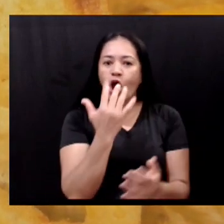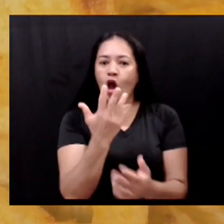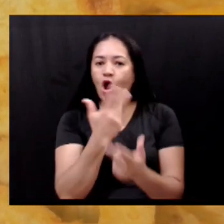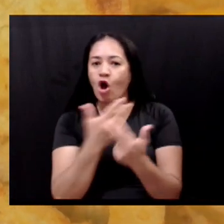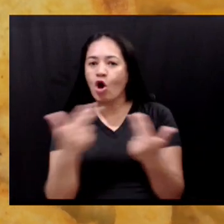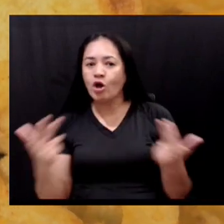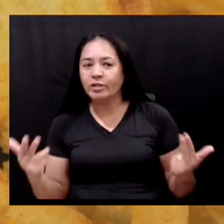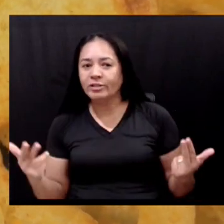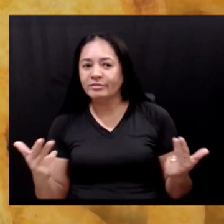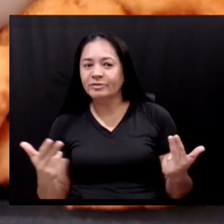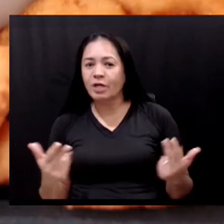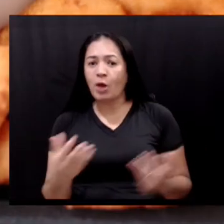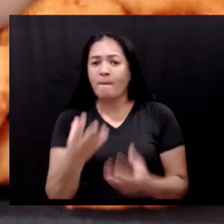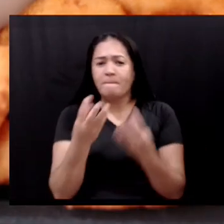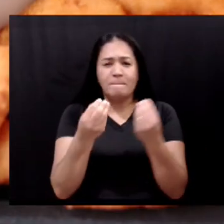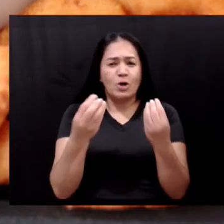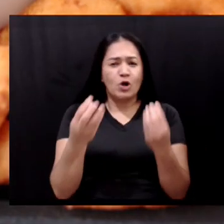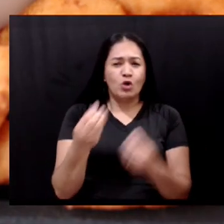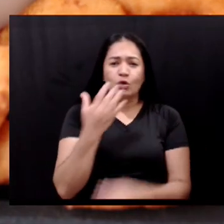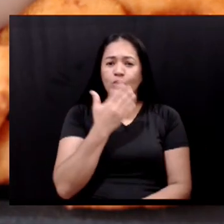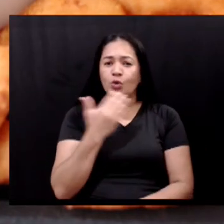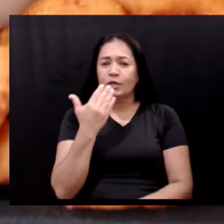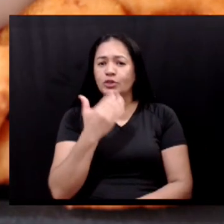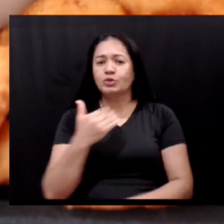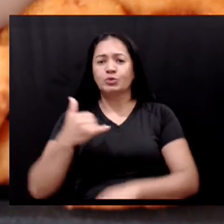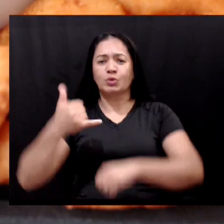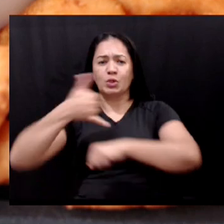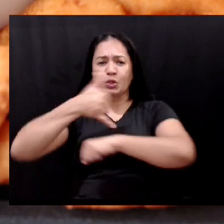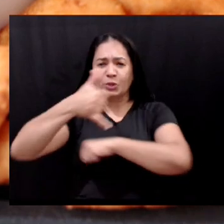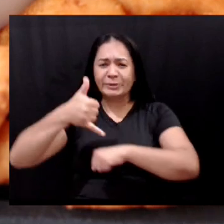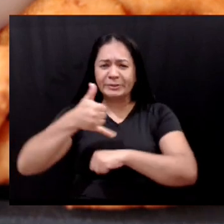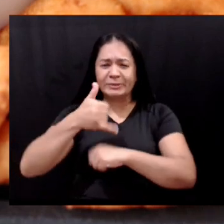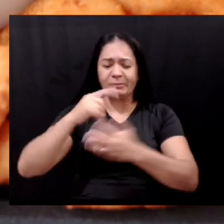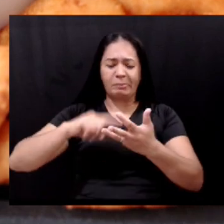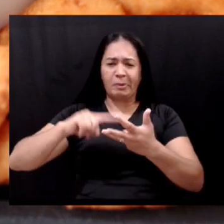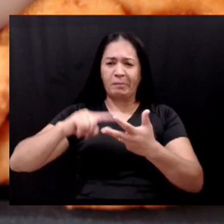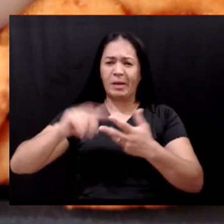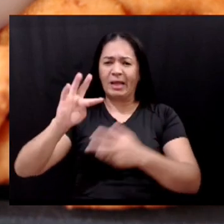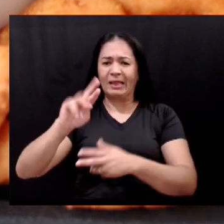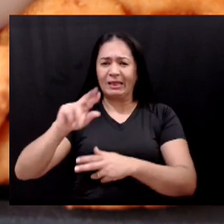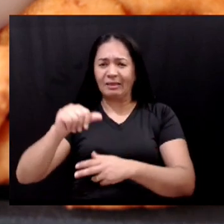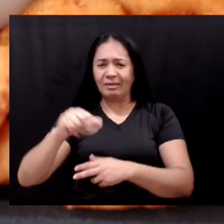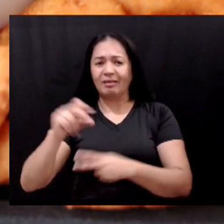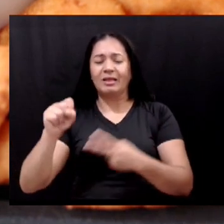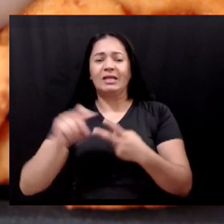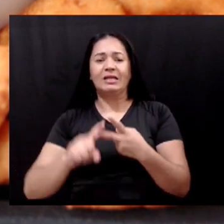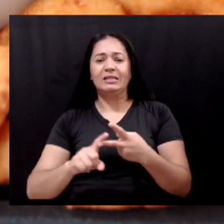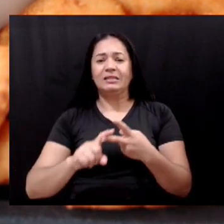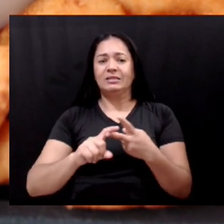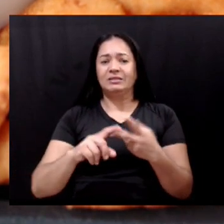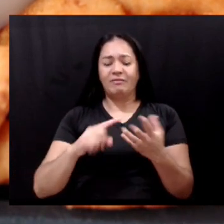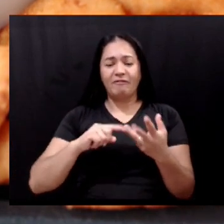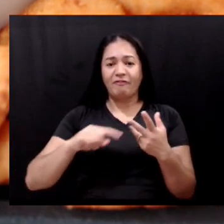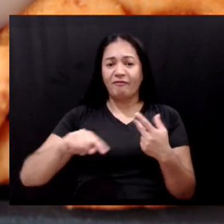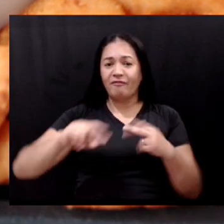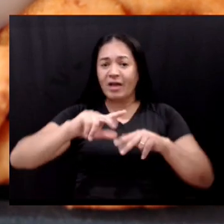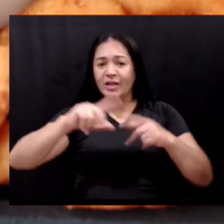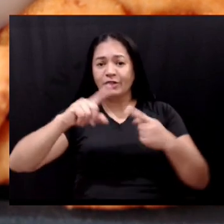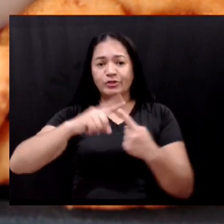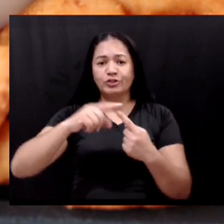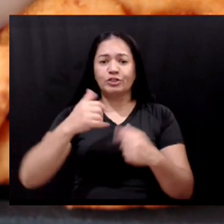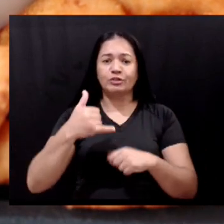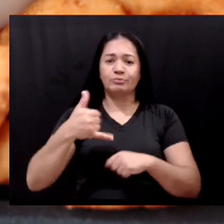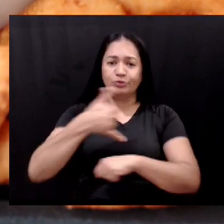açúcar, muita gordura, gordura hidrogenada, gordura trans. Então, são alimentos que realmente são alimentos que devem ser evitados,